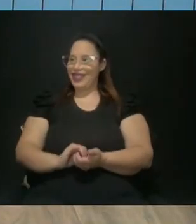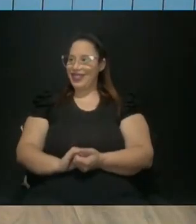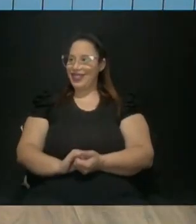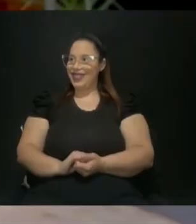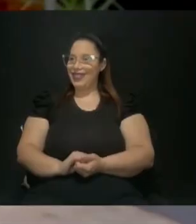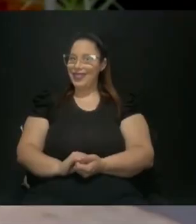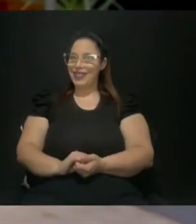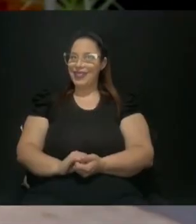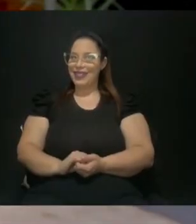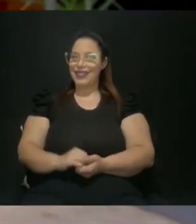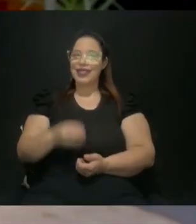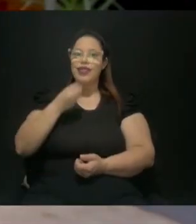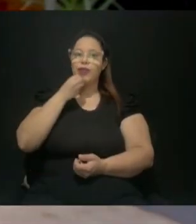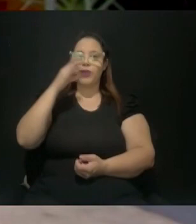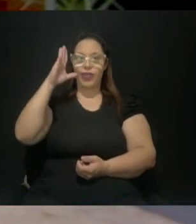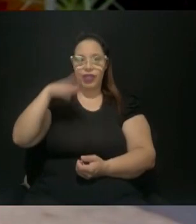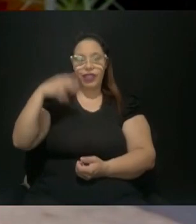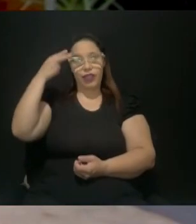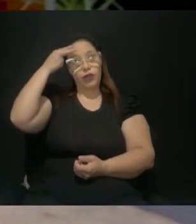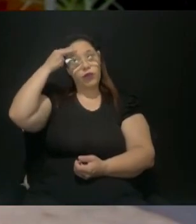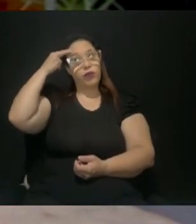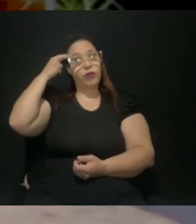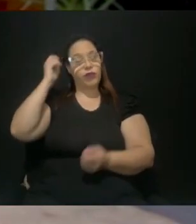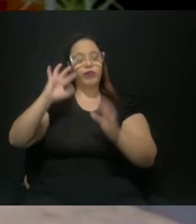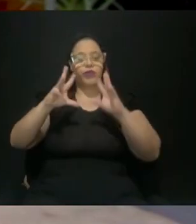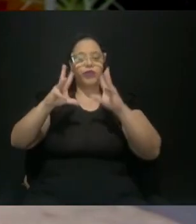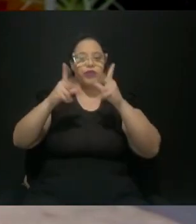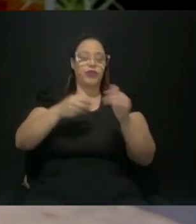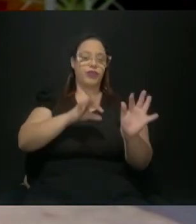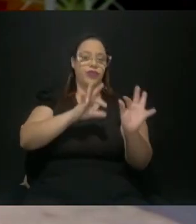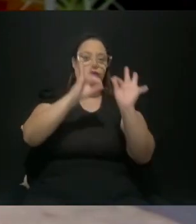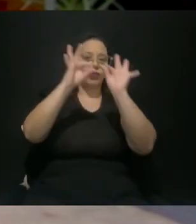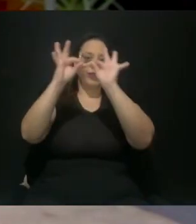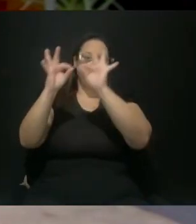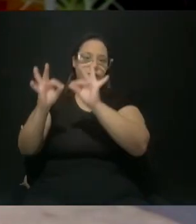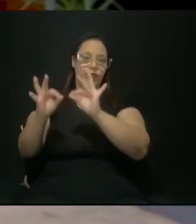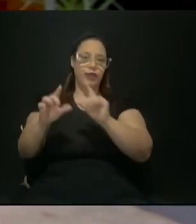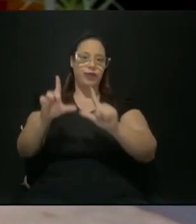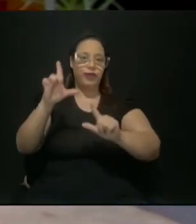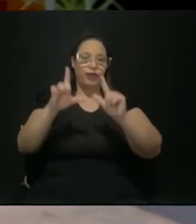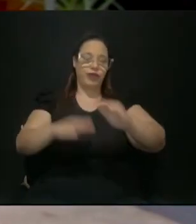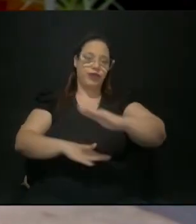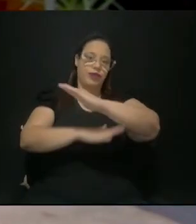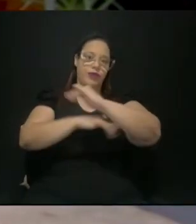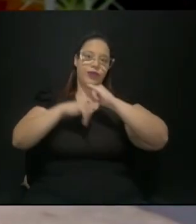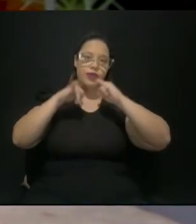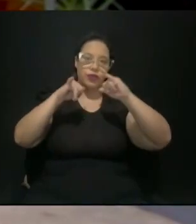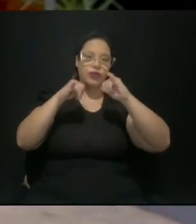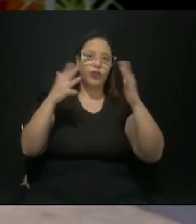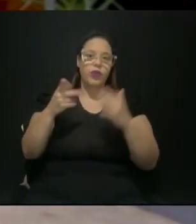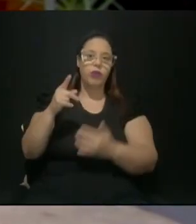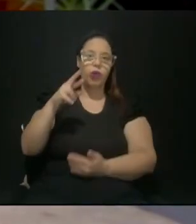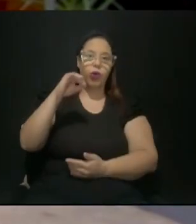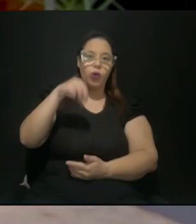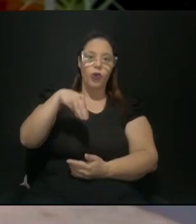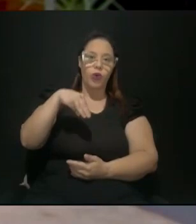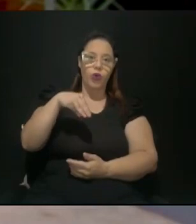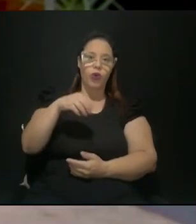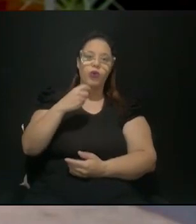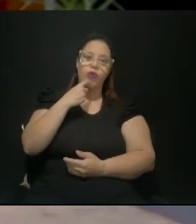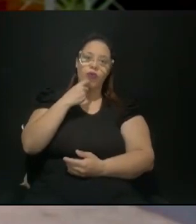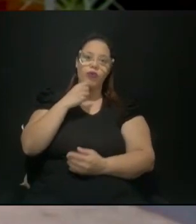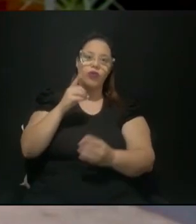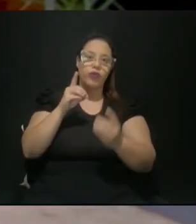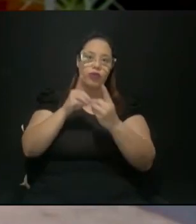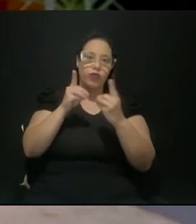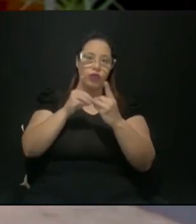Boa tarde, Gabriel. Boa tarde a todos que nos acompanham no Câmara Notícia. Hoje o Procon Campinas está atendendo aqui no